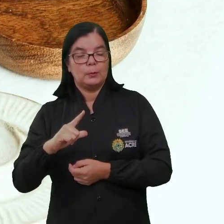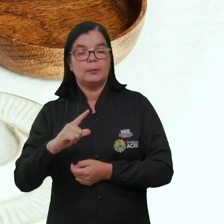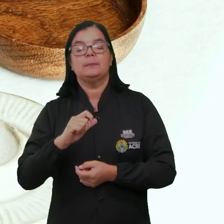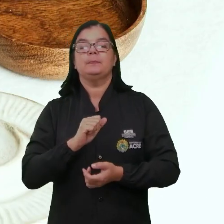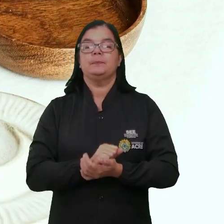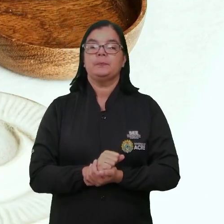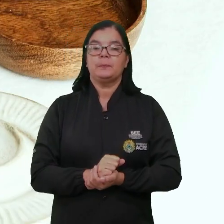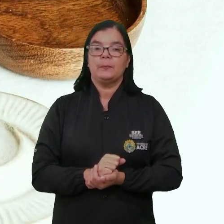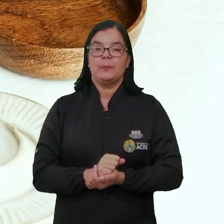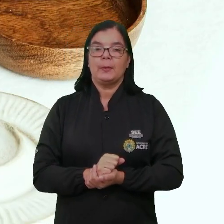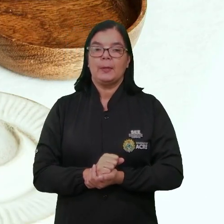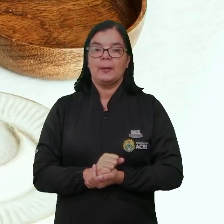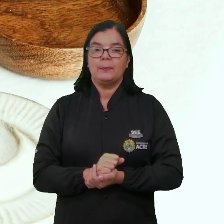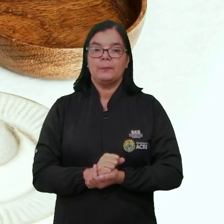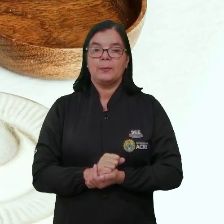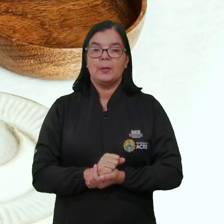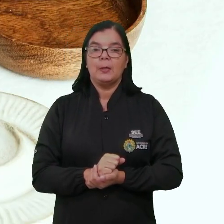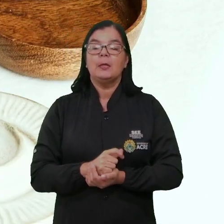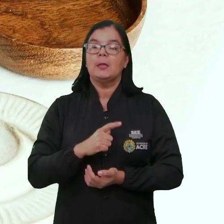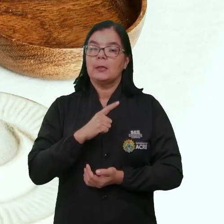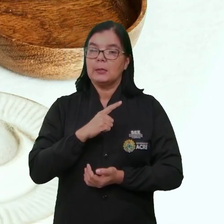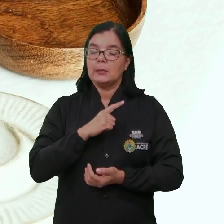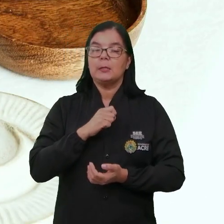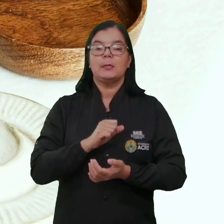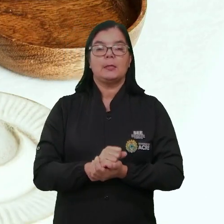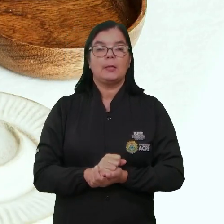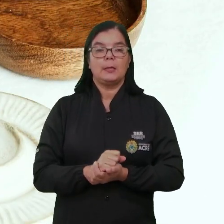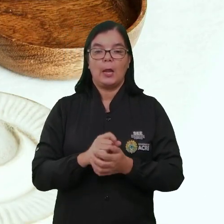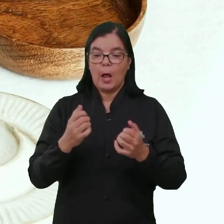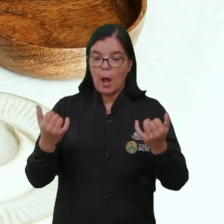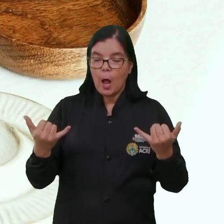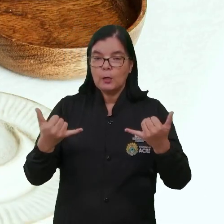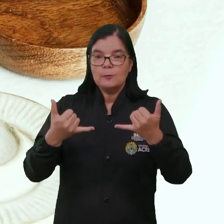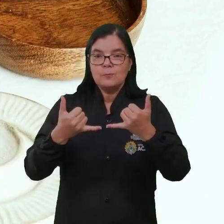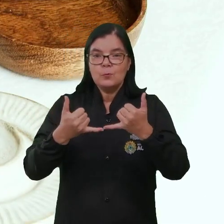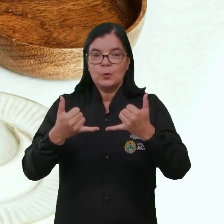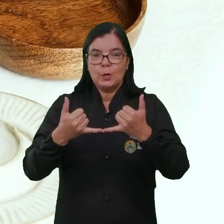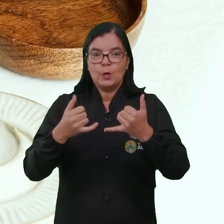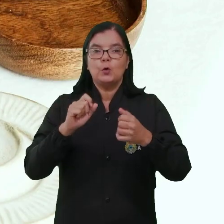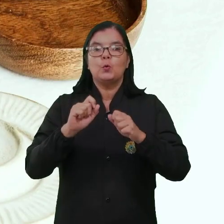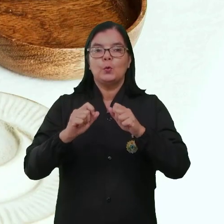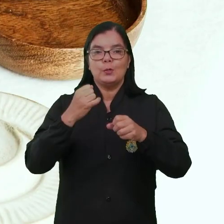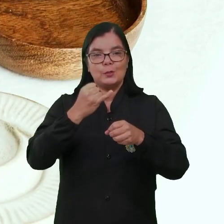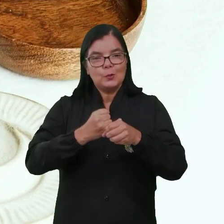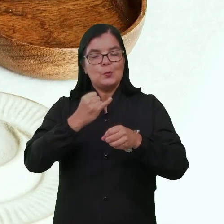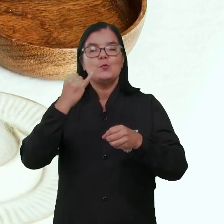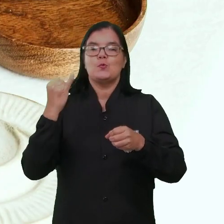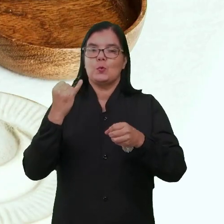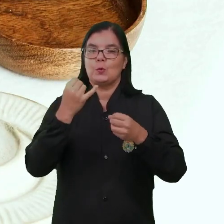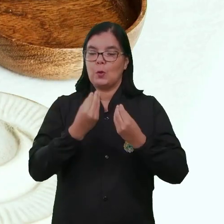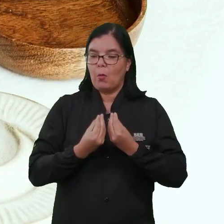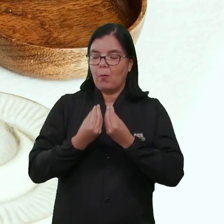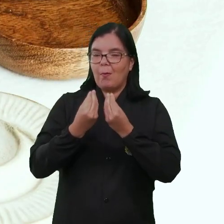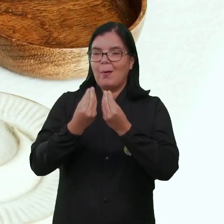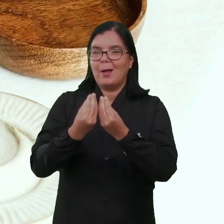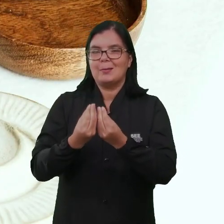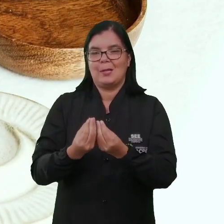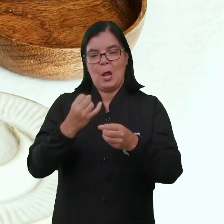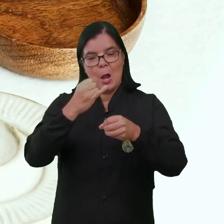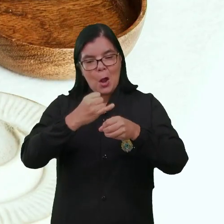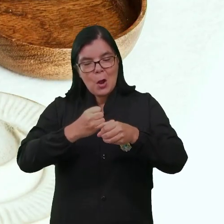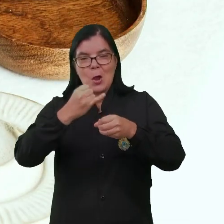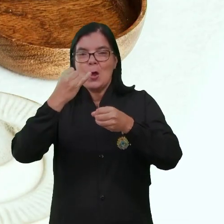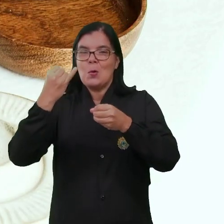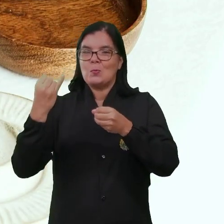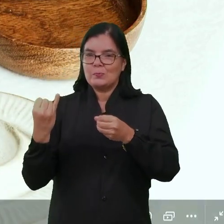é um ametal, e aí, ó, na ligação iônica vai ter o quê? A doação de elétrons. Então,